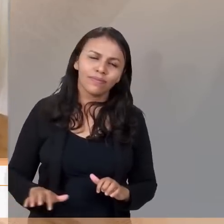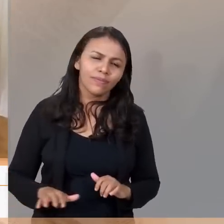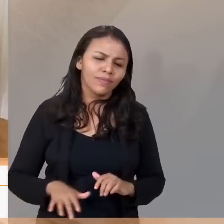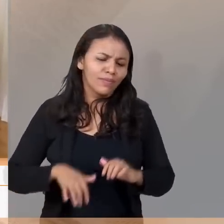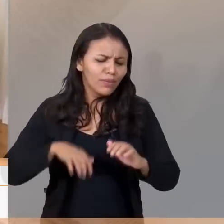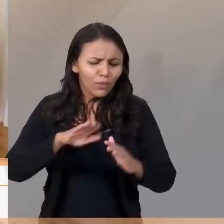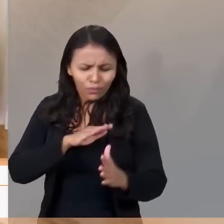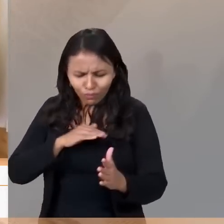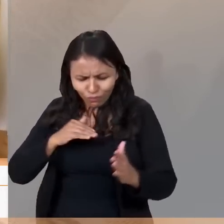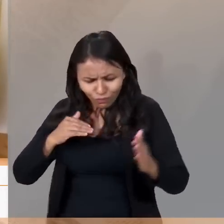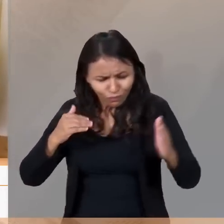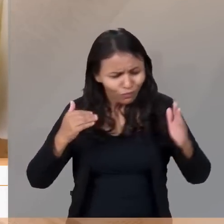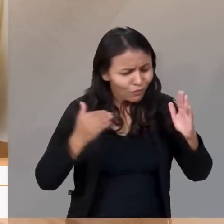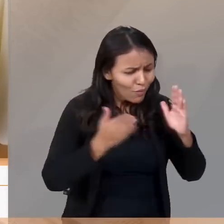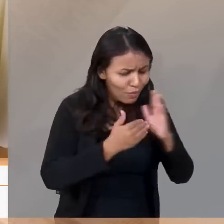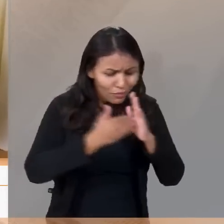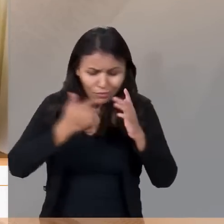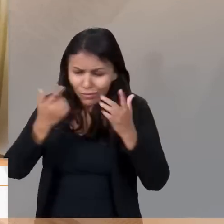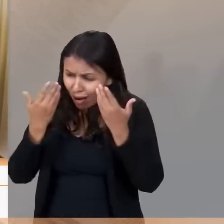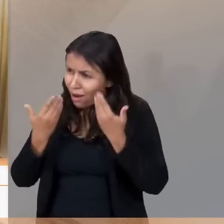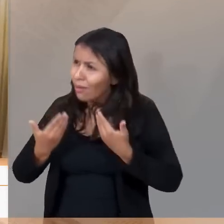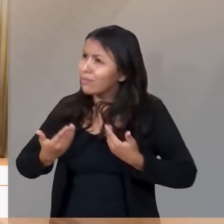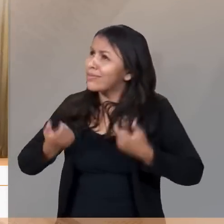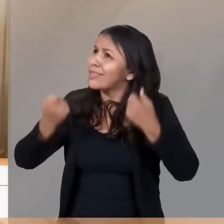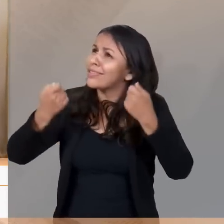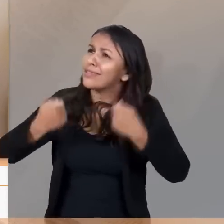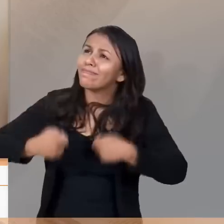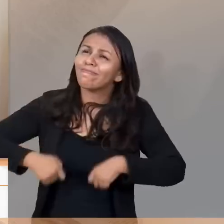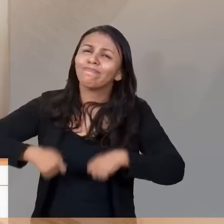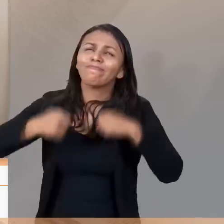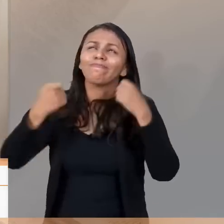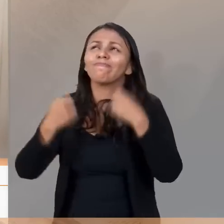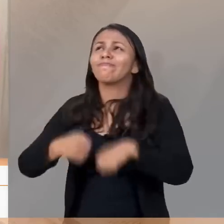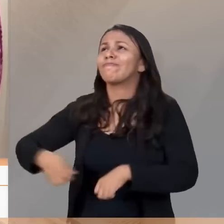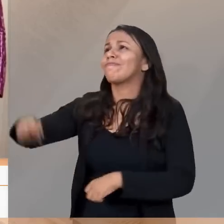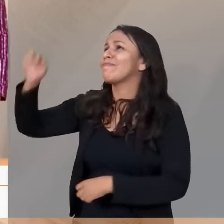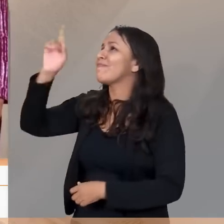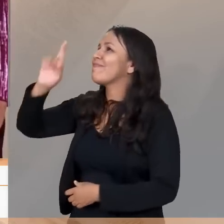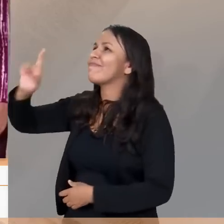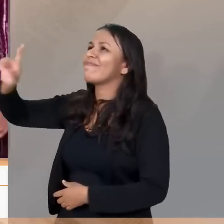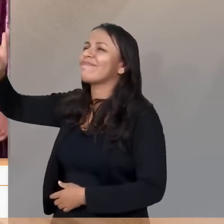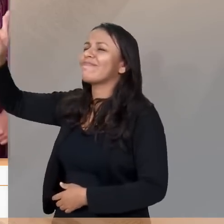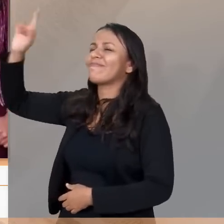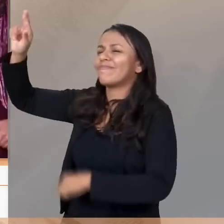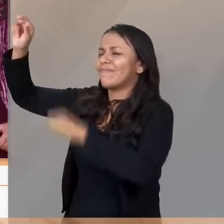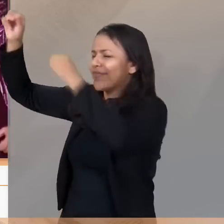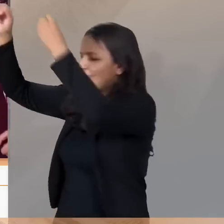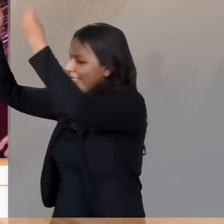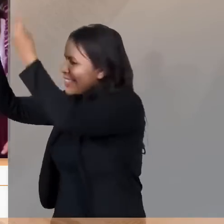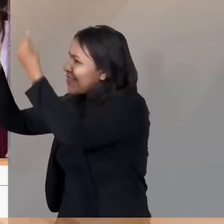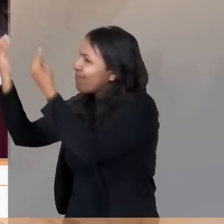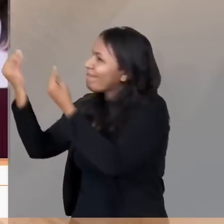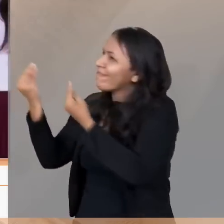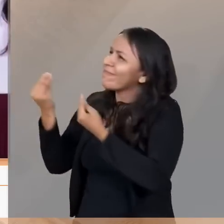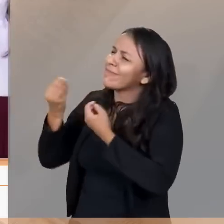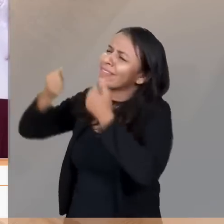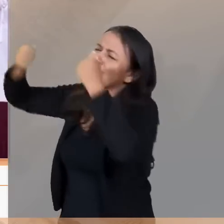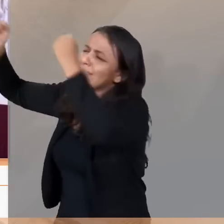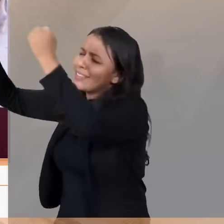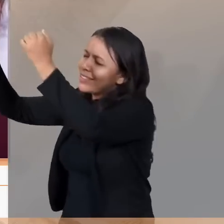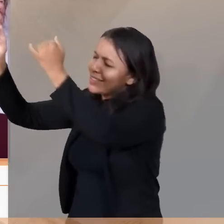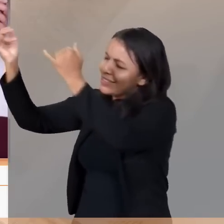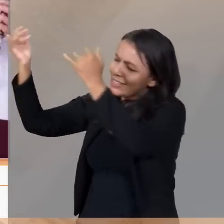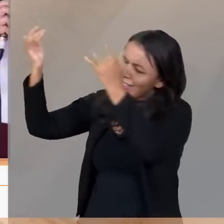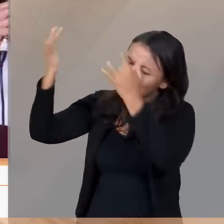Em tudo as tuas mãos, Senhor, nos